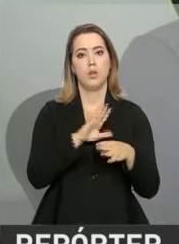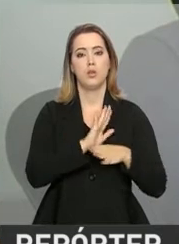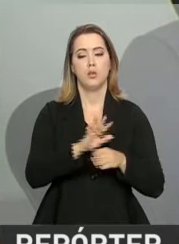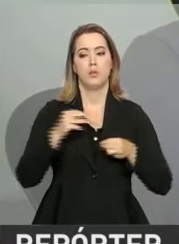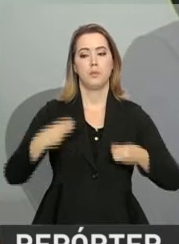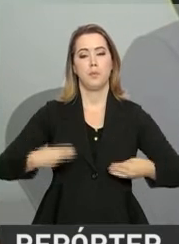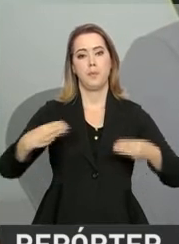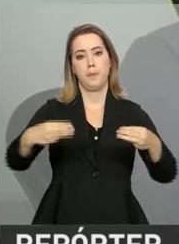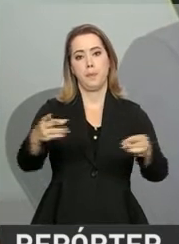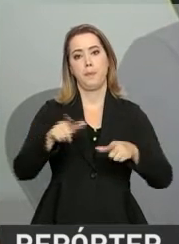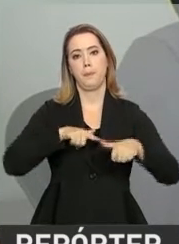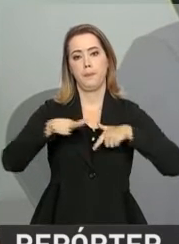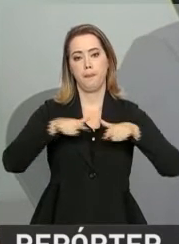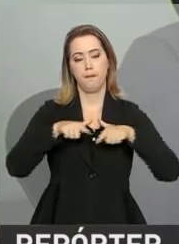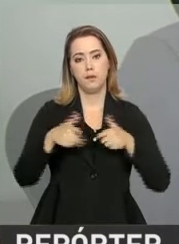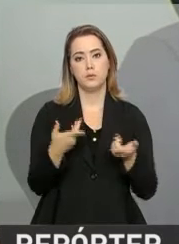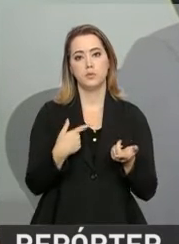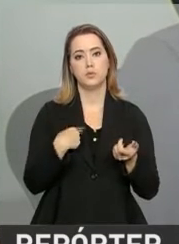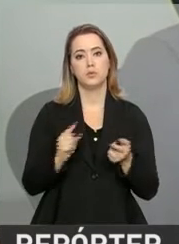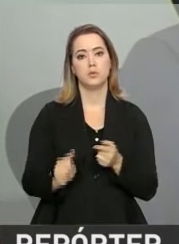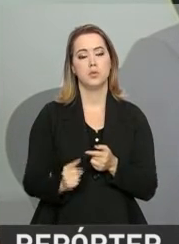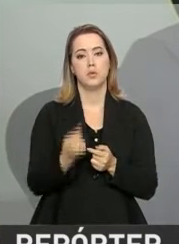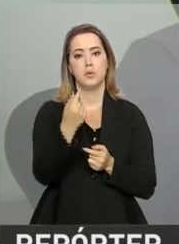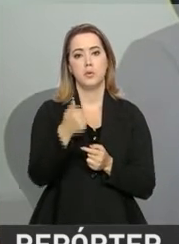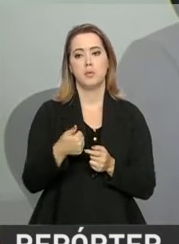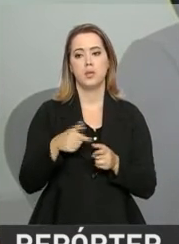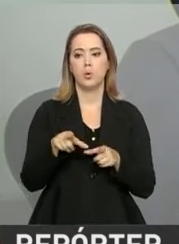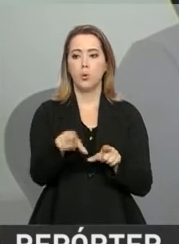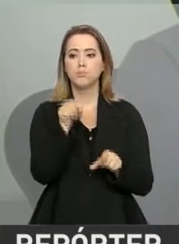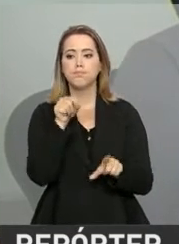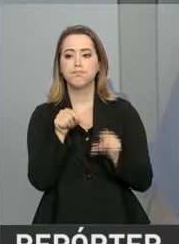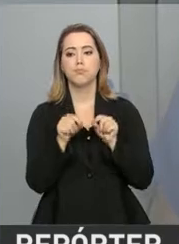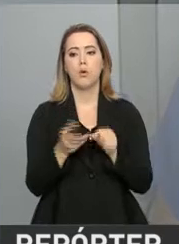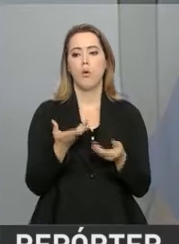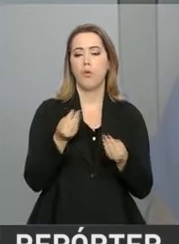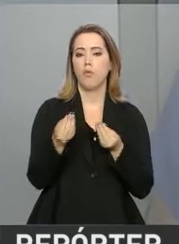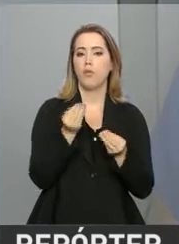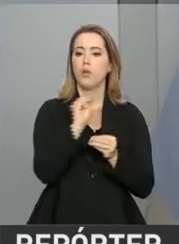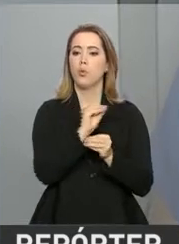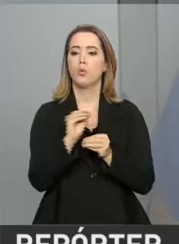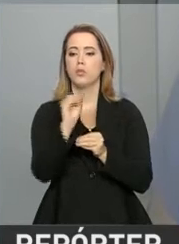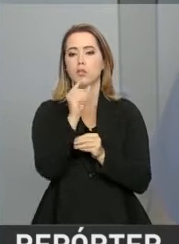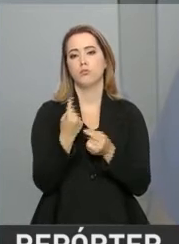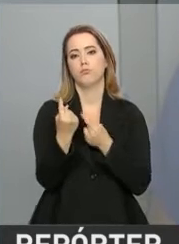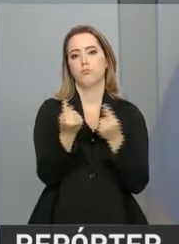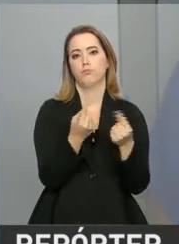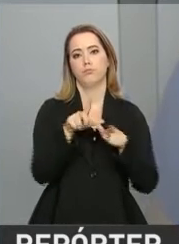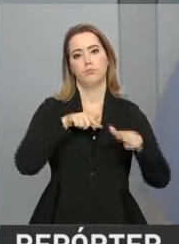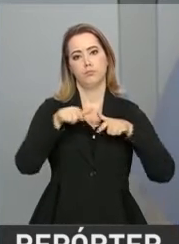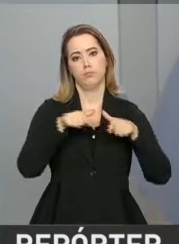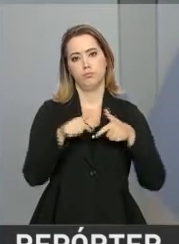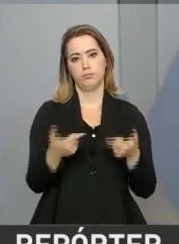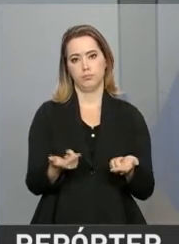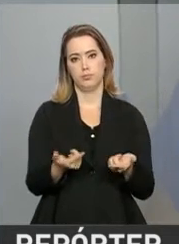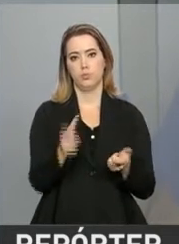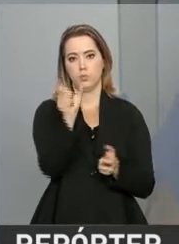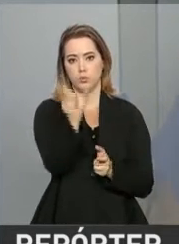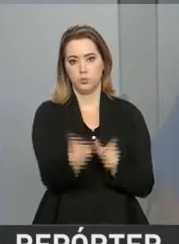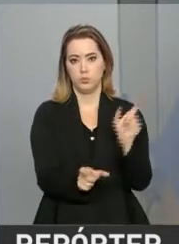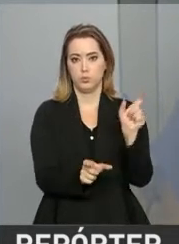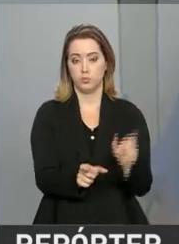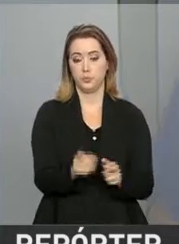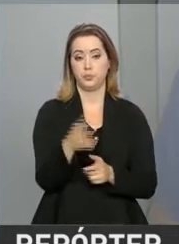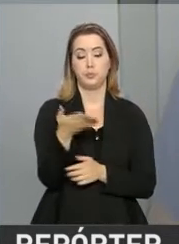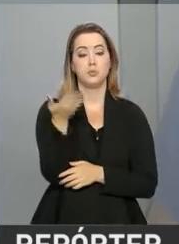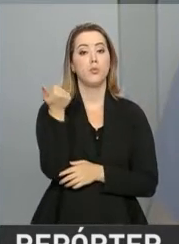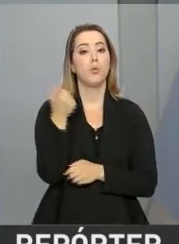Trabalho a ter uma maior capilaridade no atendimento ao trabalhador. Em 2016, quase 22 milhões de